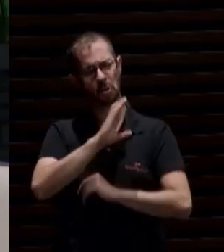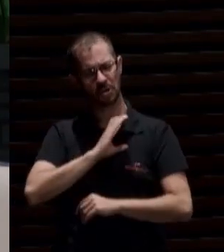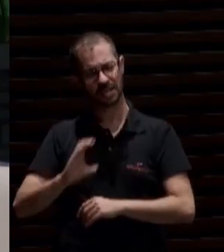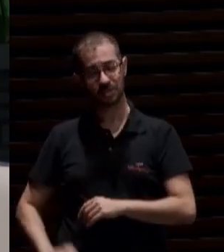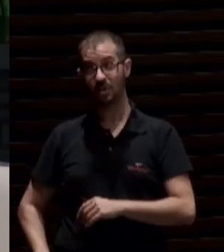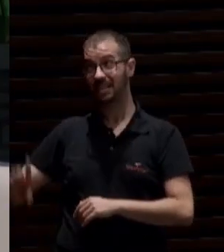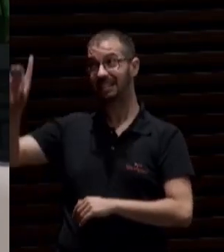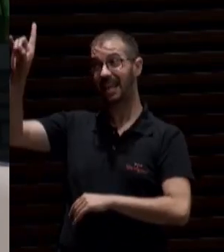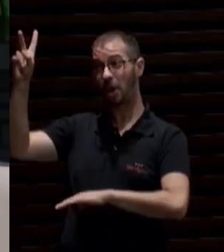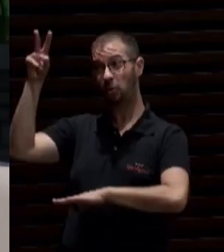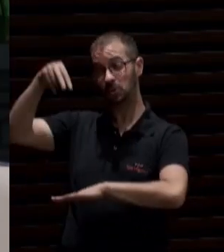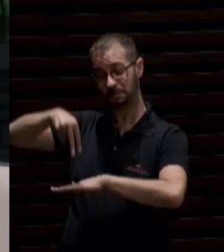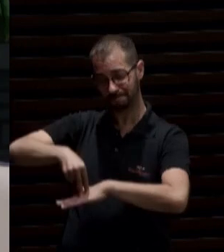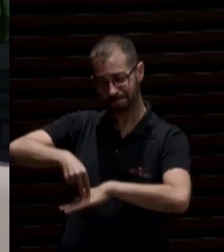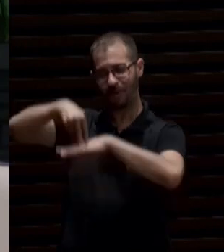o ressuscitou.